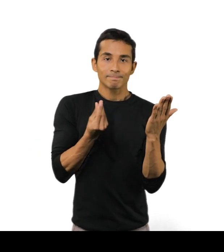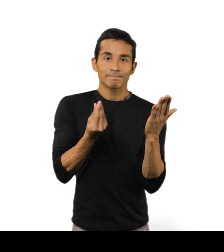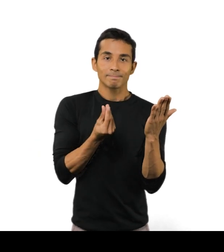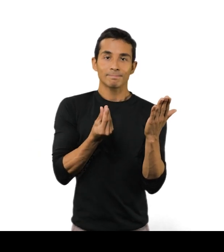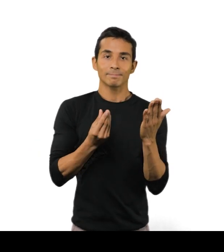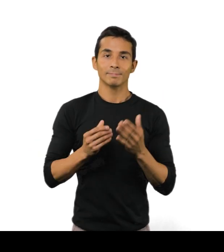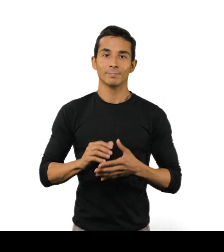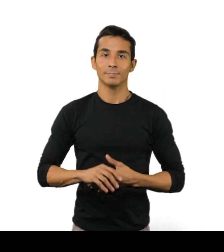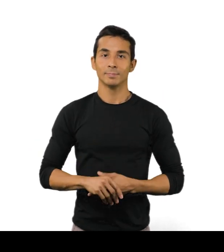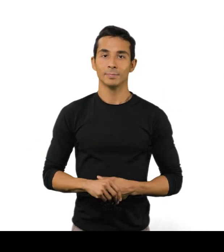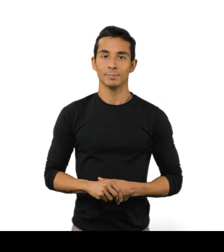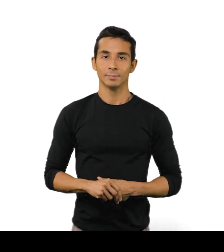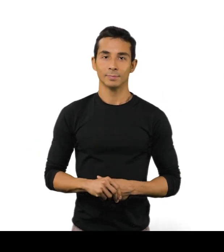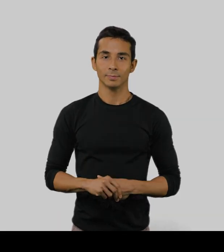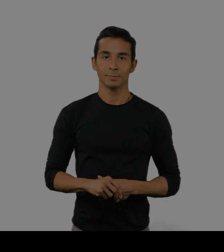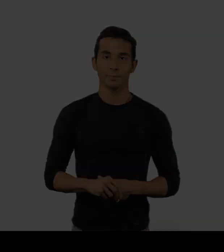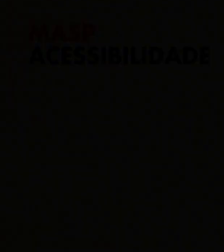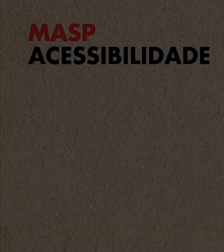sistemática e sensível.